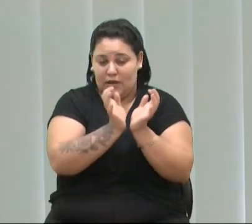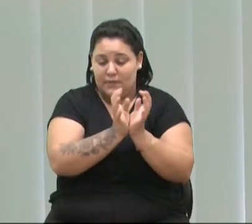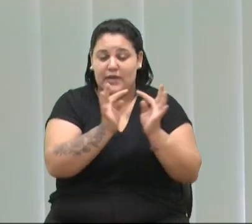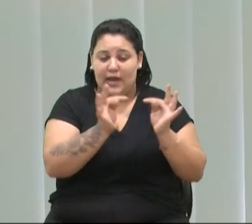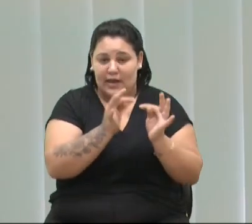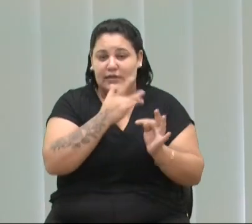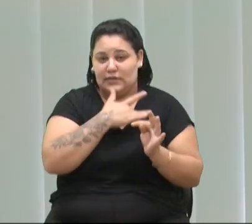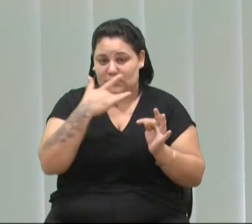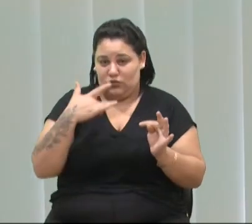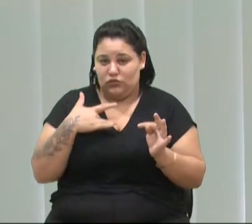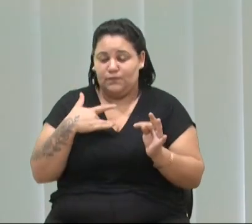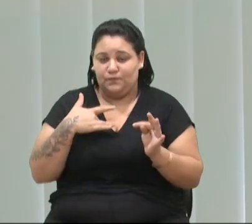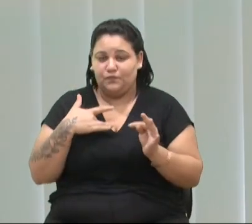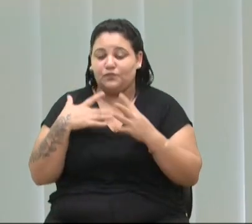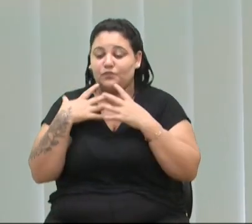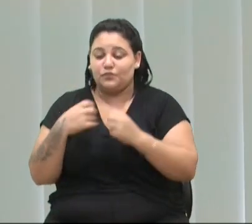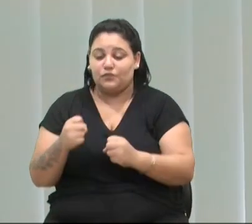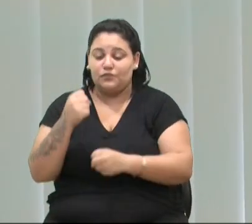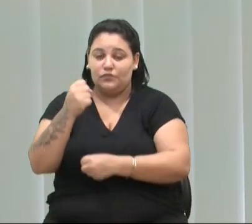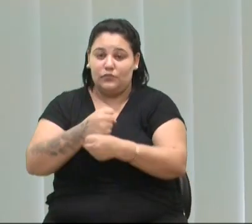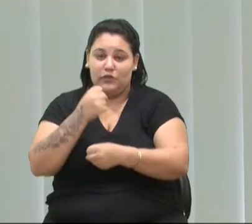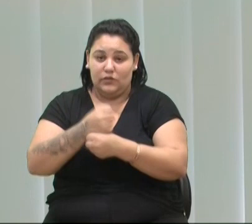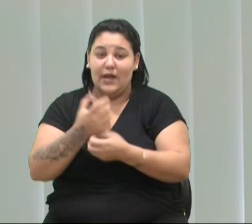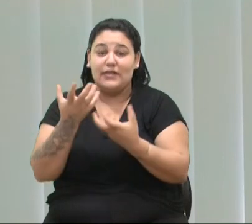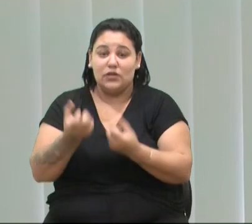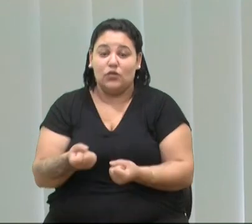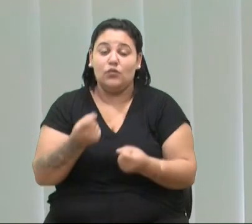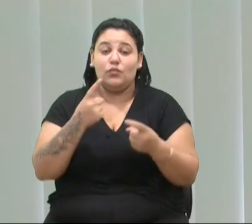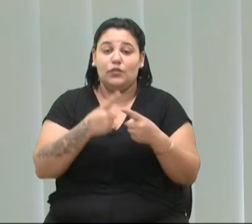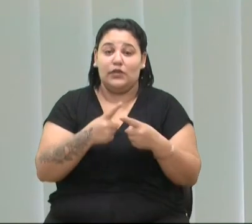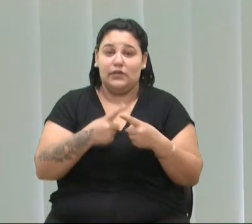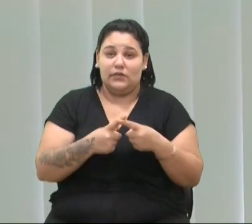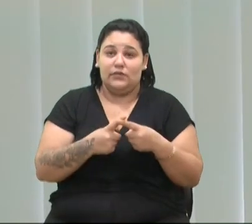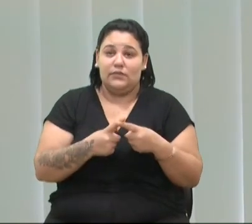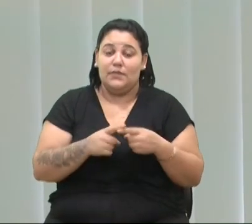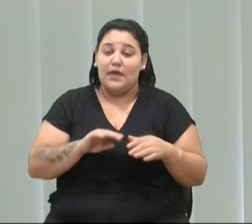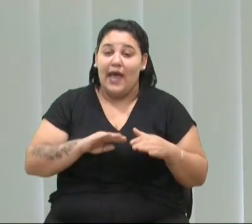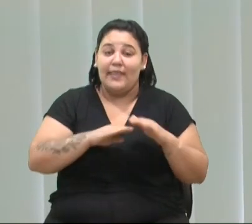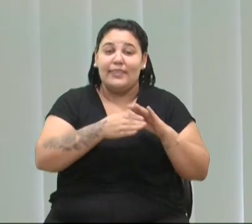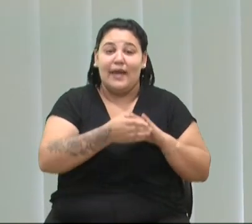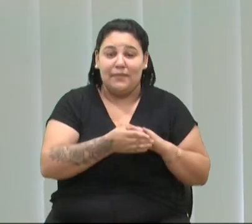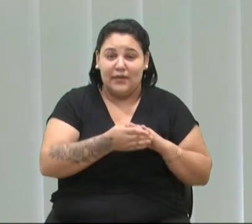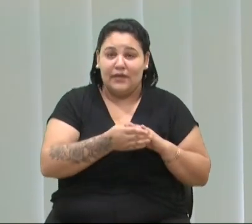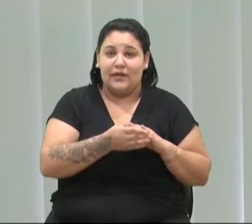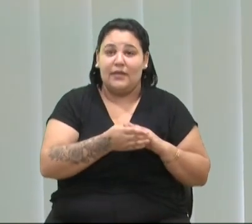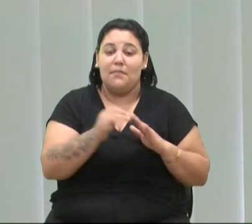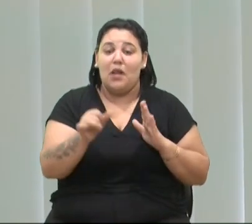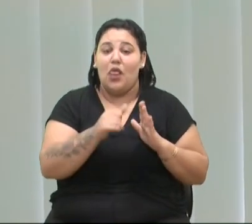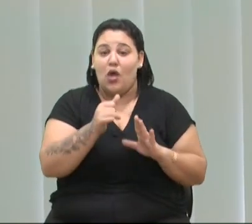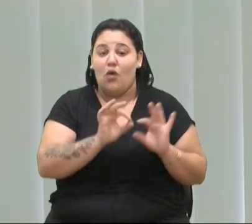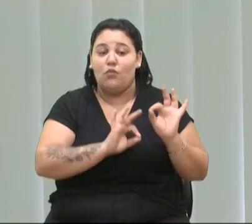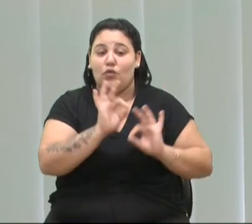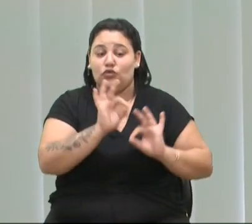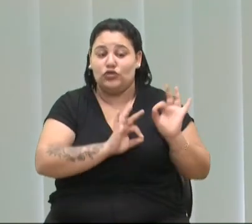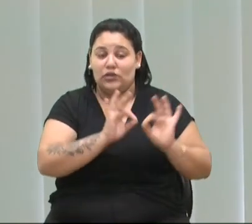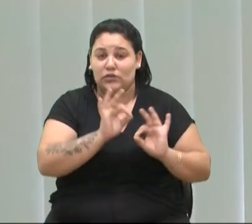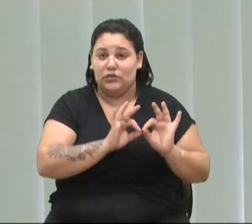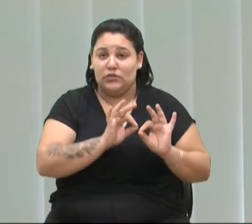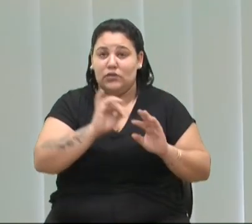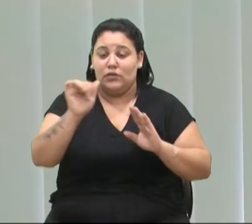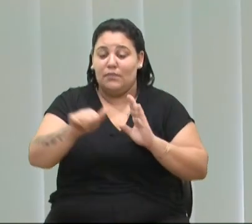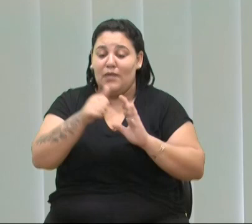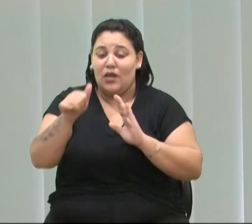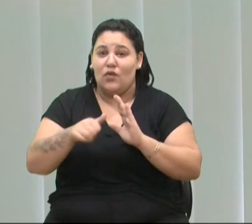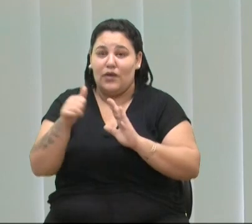saúde e a equipe da Secretaria de Obras, em função de adequações ao projeto e melhorias no